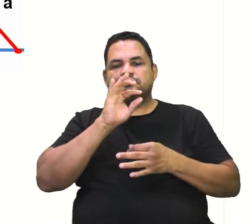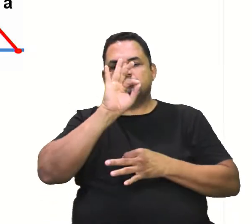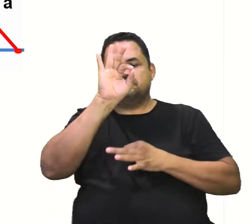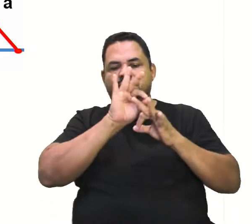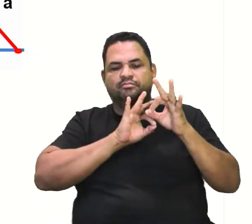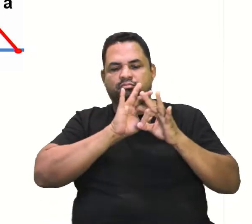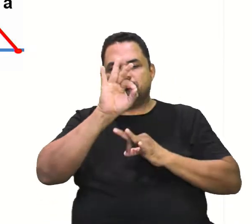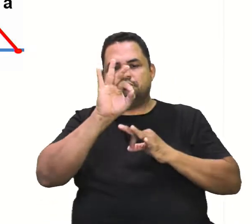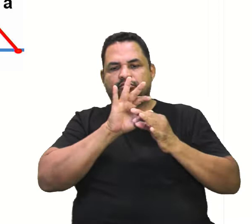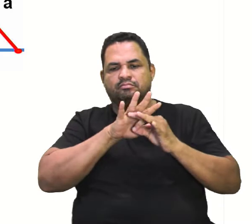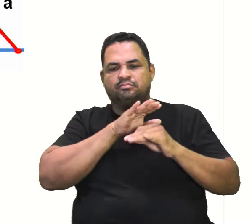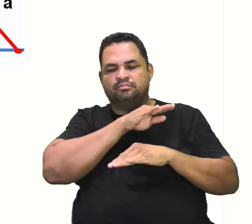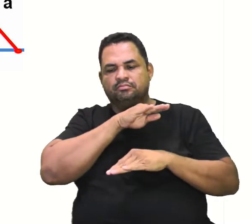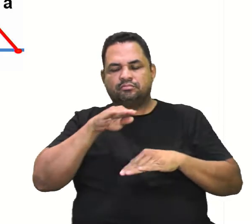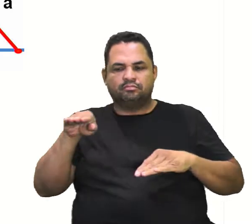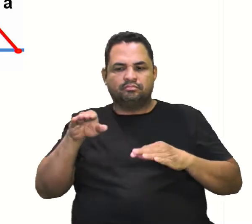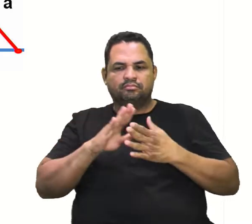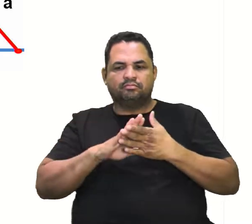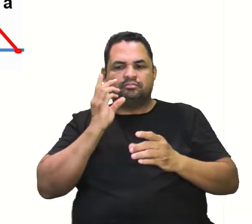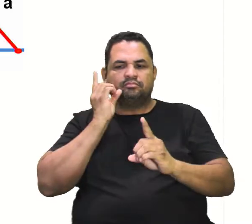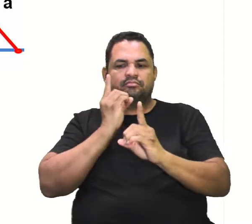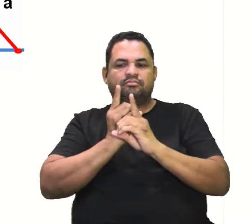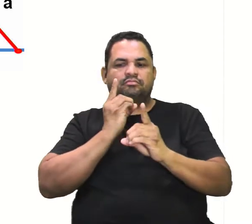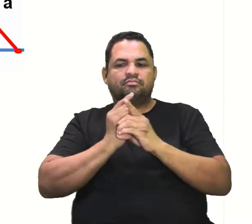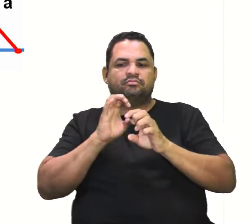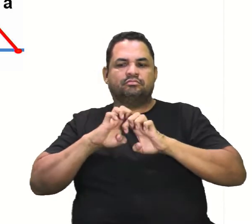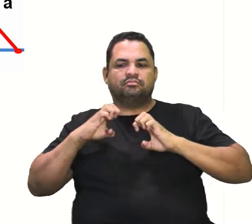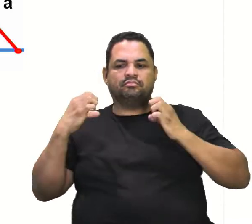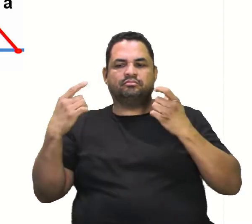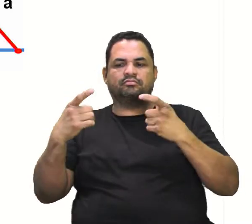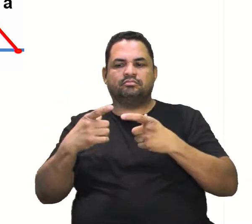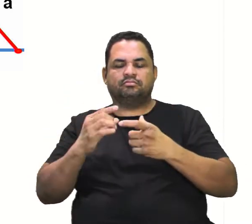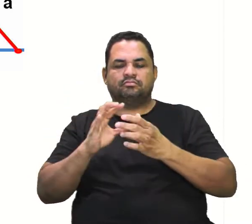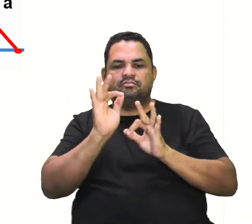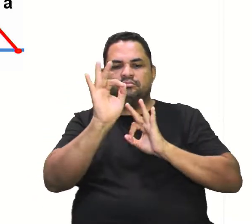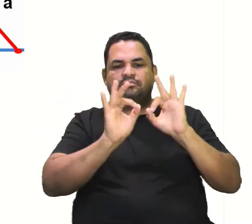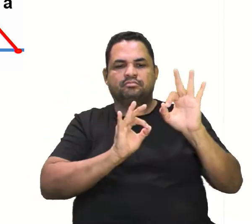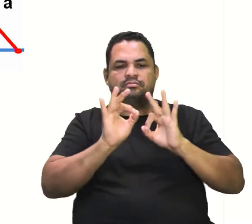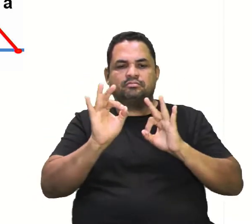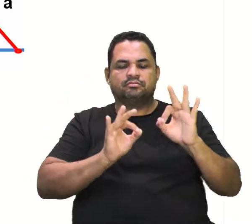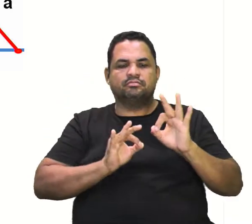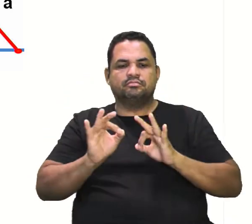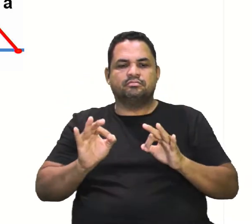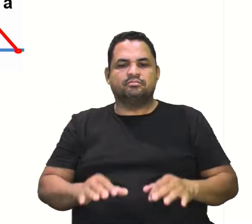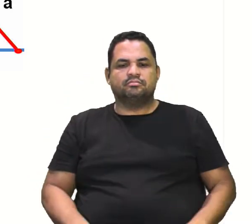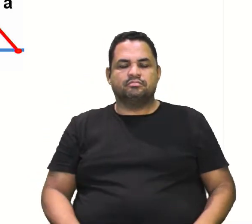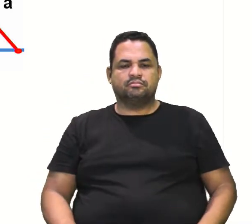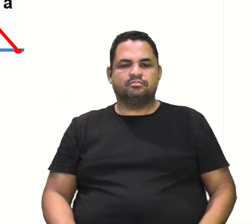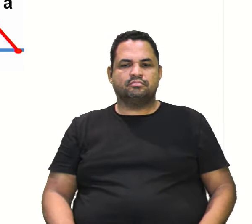uma reta ali até encontrar a elipse, e aí está montada a minha